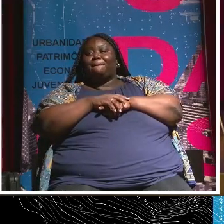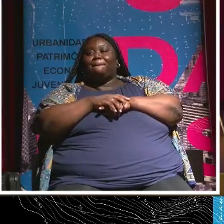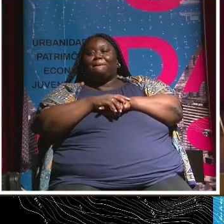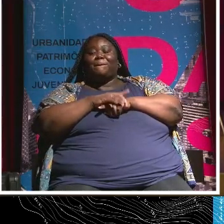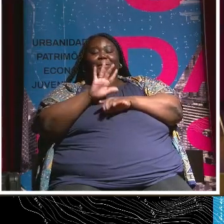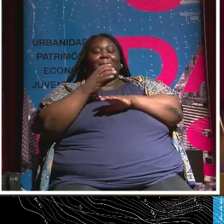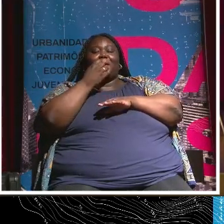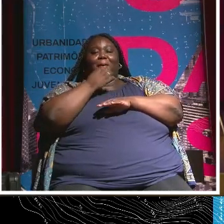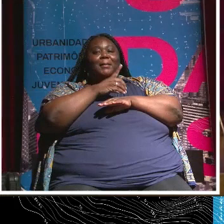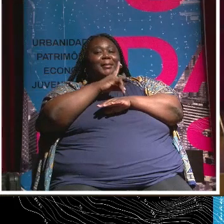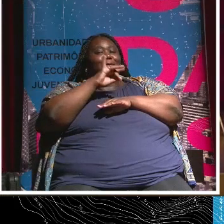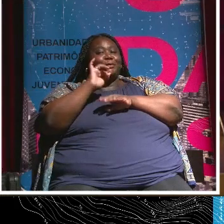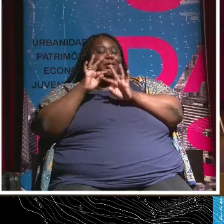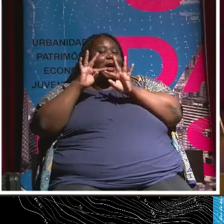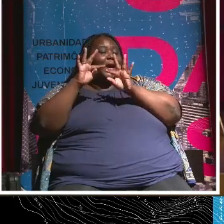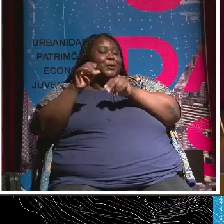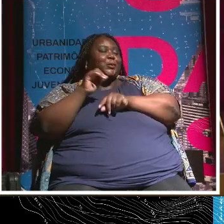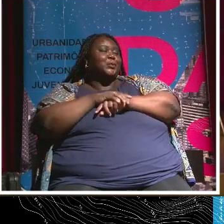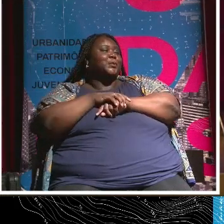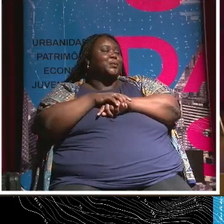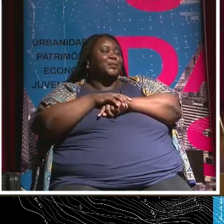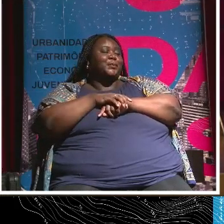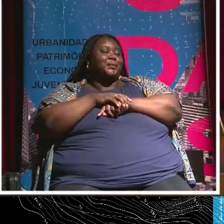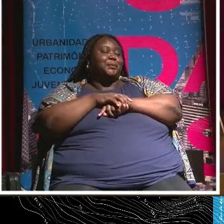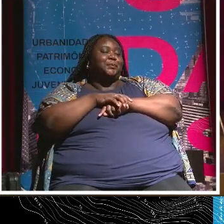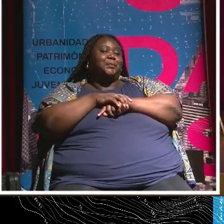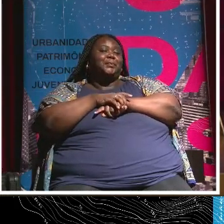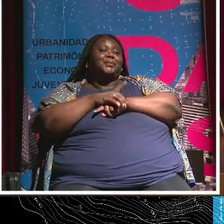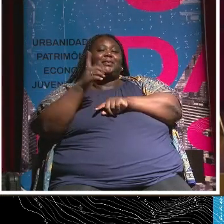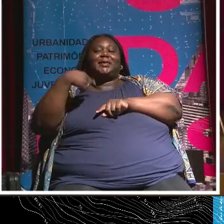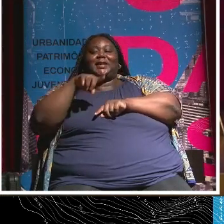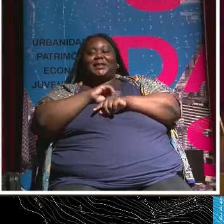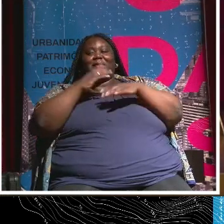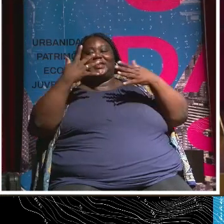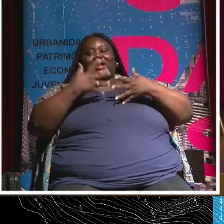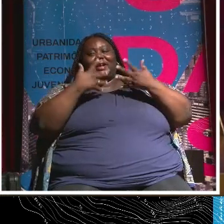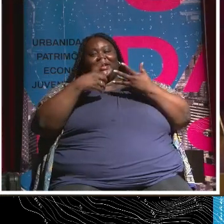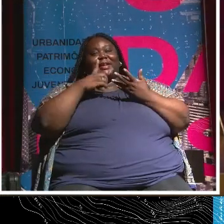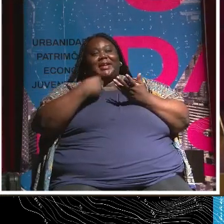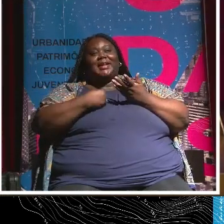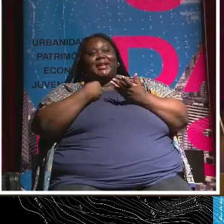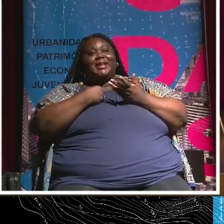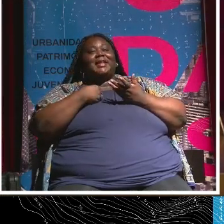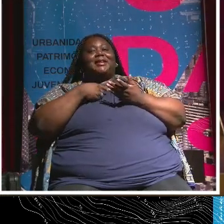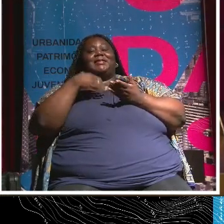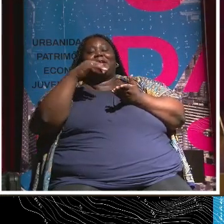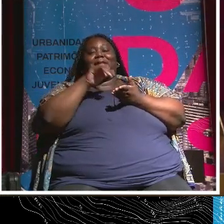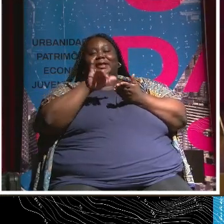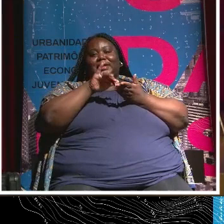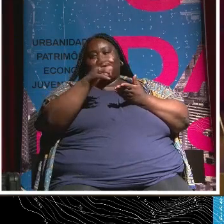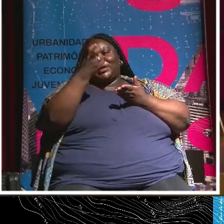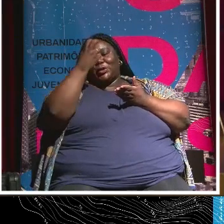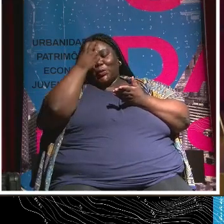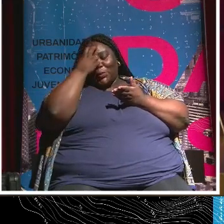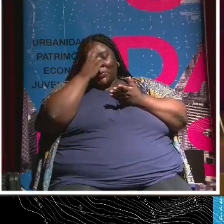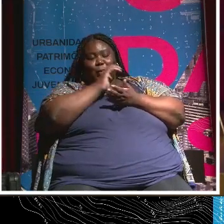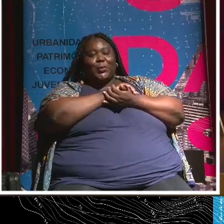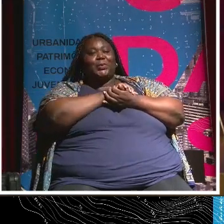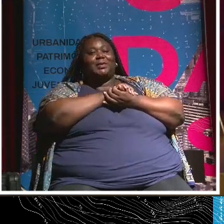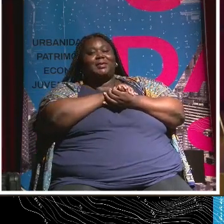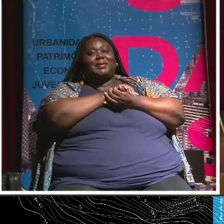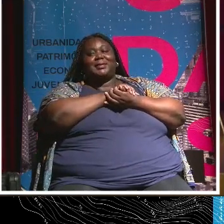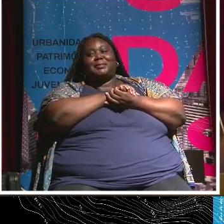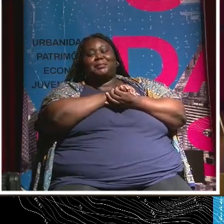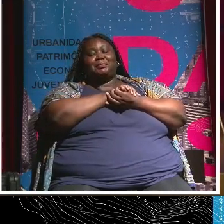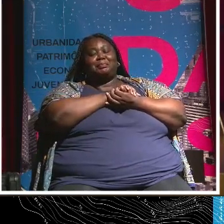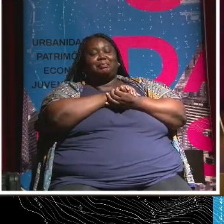Bom dia a todos, a todas. É uma satisfação estar aqui, agradeço o convite da Secretaria Municipal de Cultura e a toda